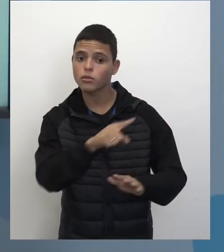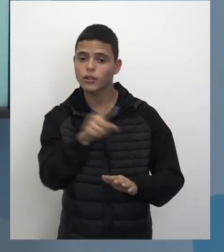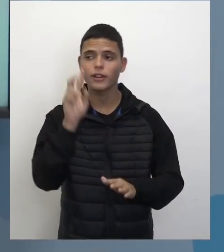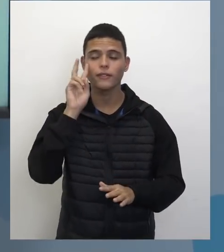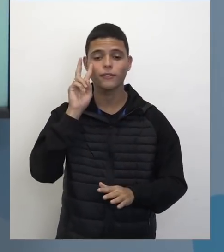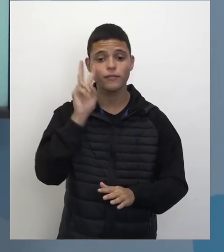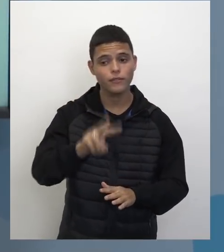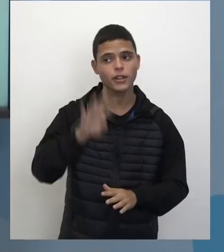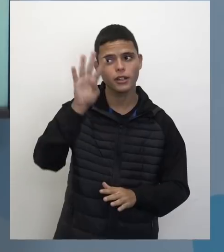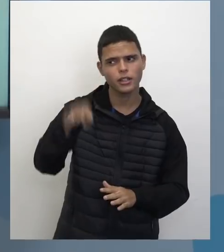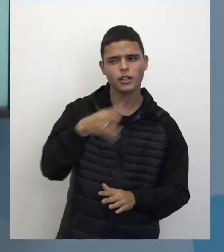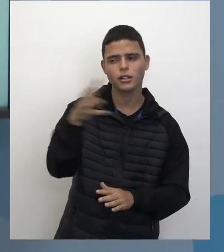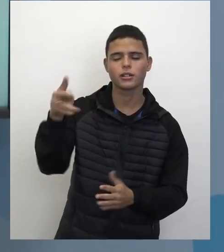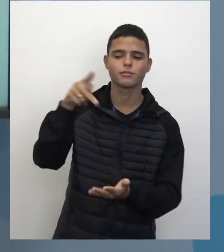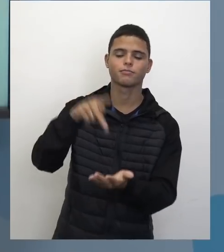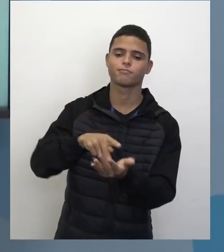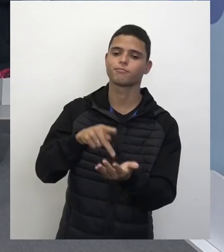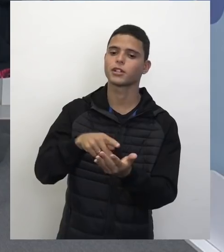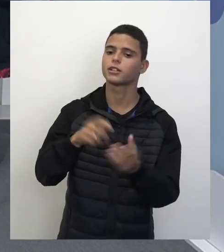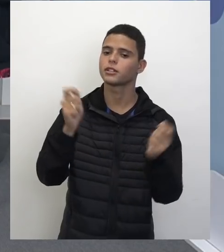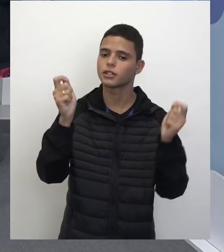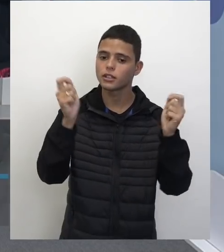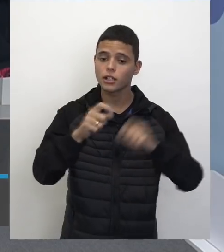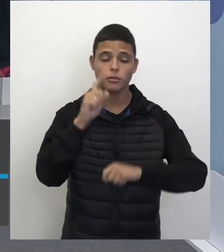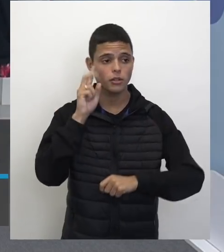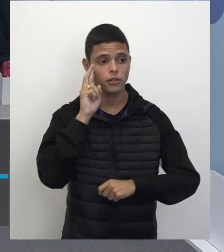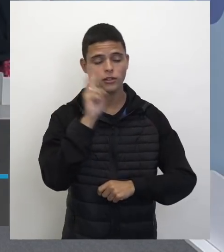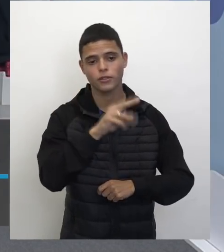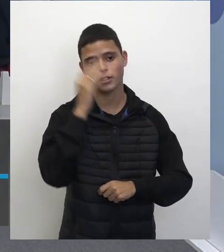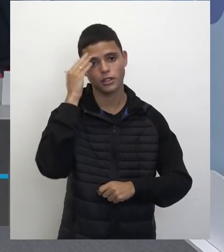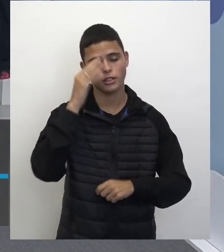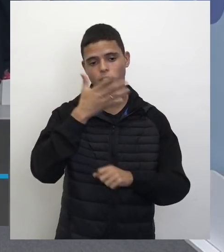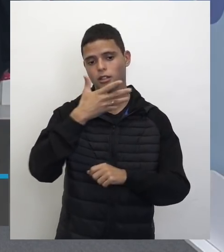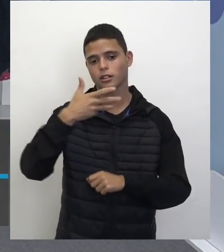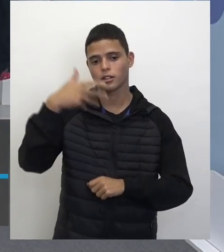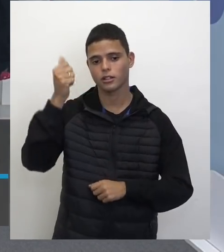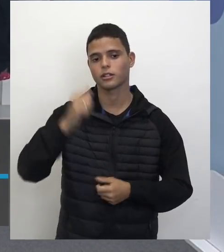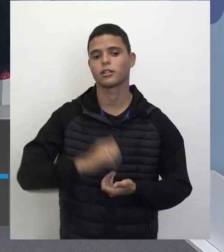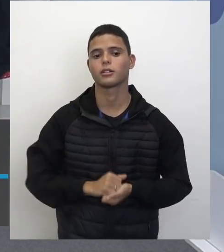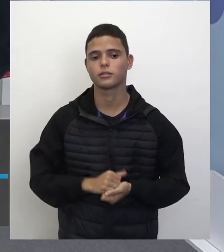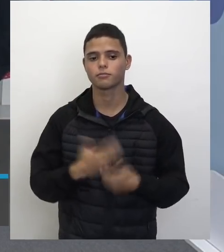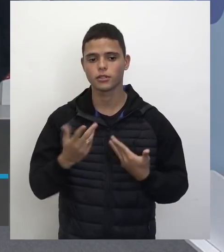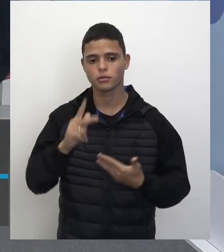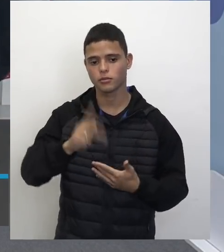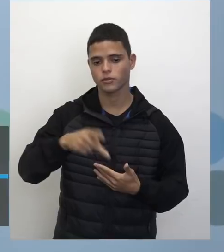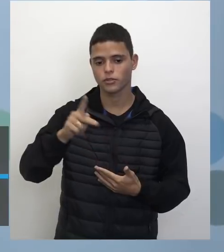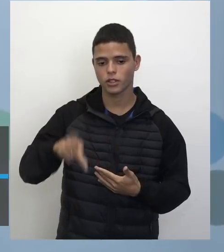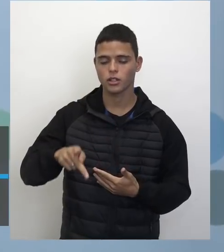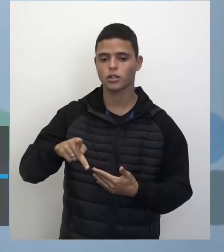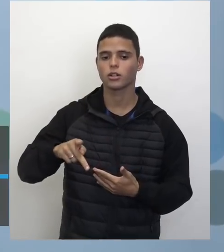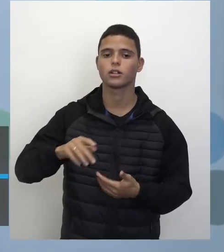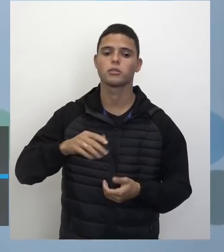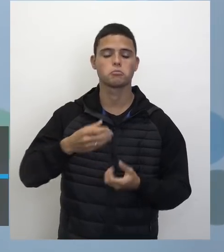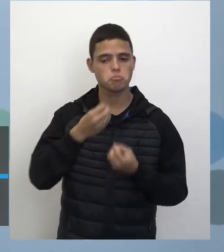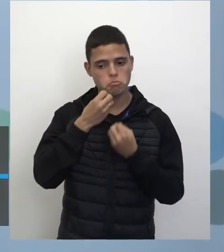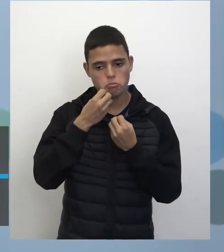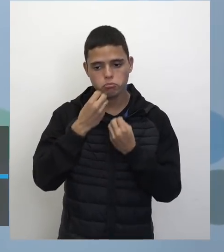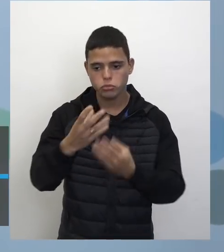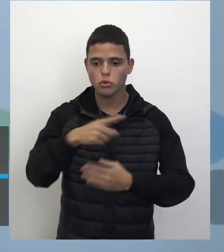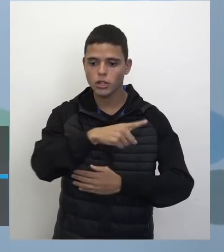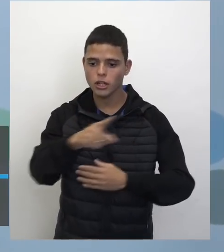entender como ela funciona, né, Ju? Exatamente. Fabi, a professora Sinuê está desejando boas férias para nós. Vou